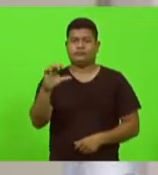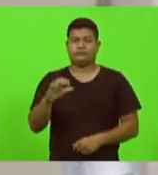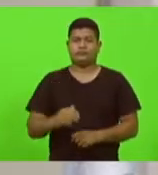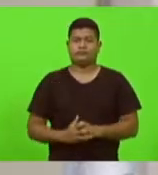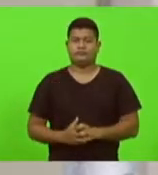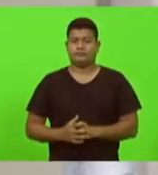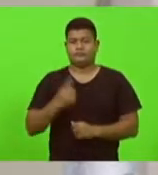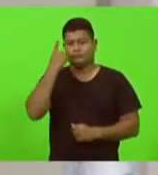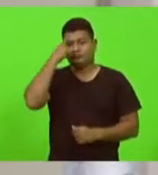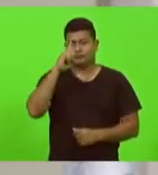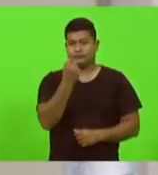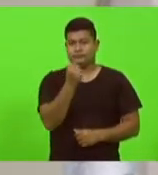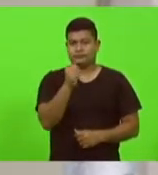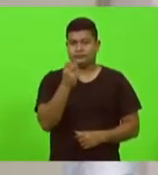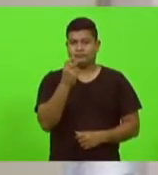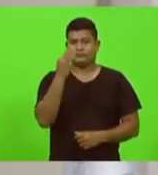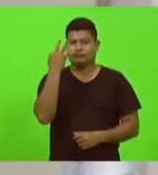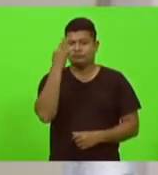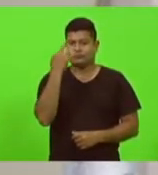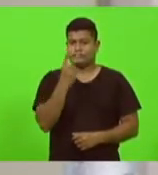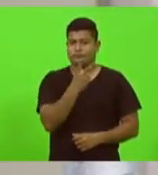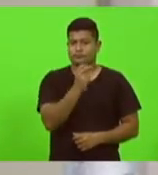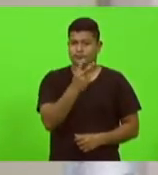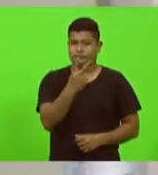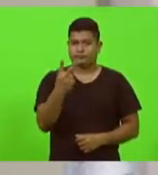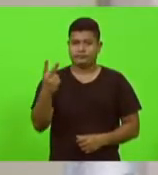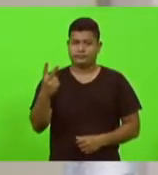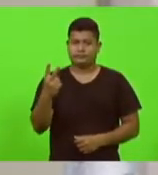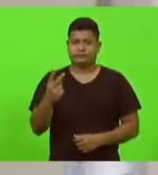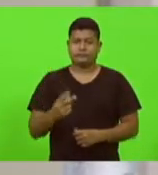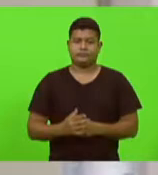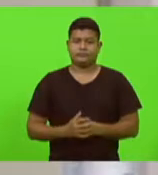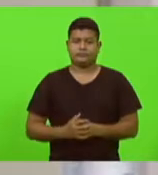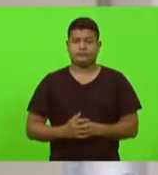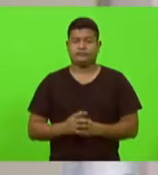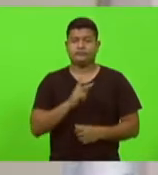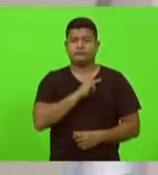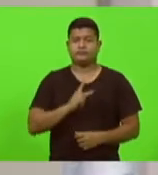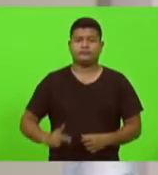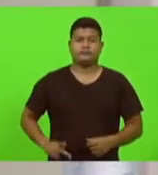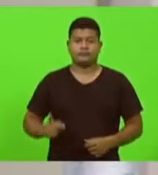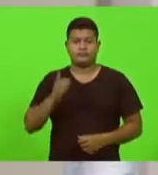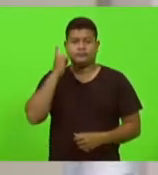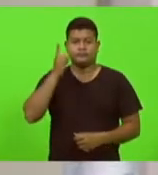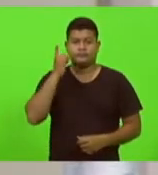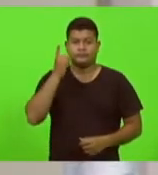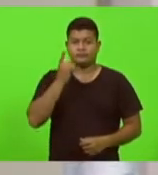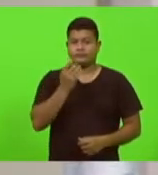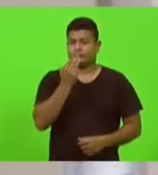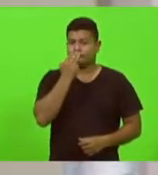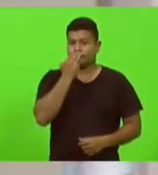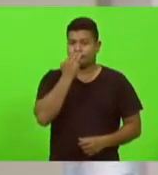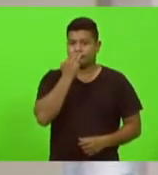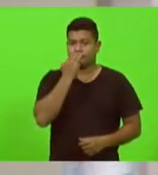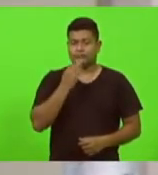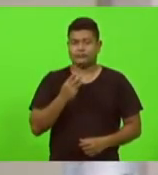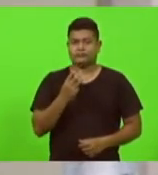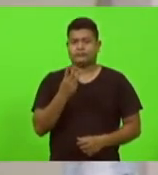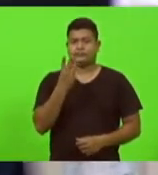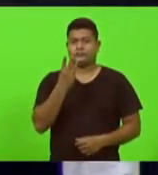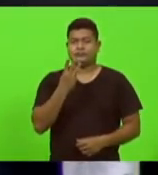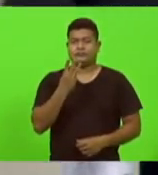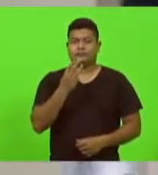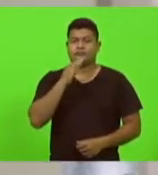de Santa Catarina, realizada em 8 de fevereiro de 2022. Presidência, deputado Moacir Sopelsa. Às 15 horas do dia